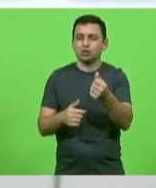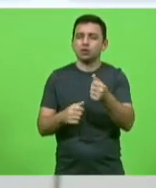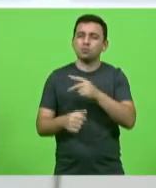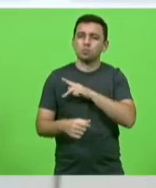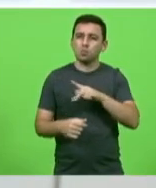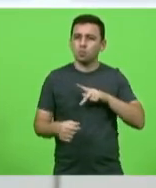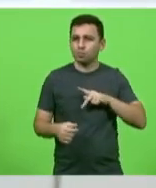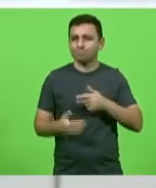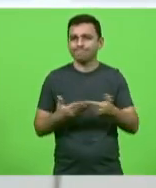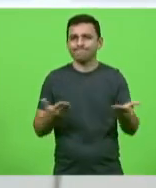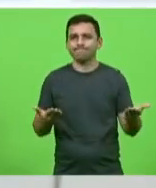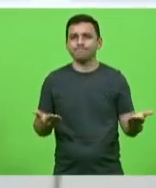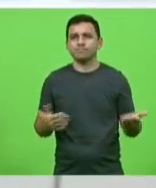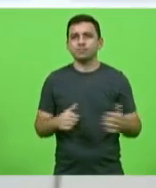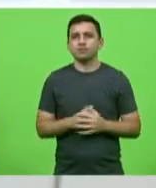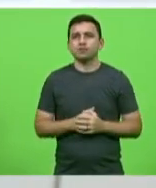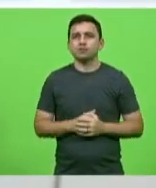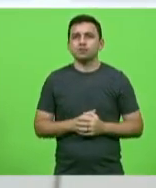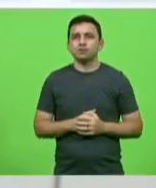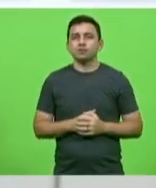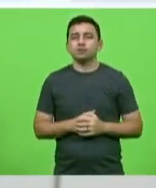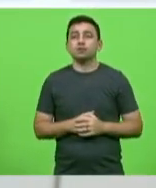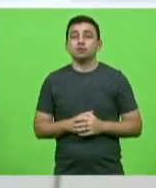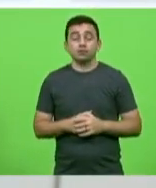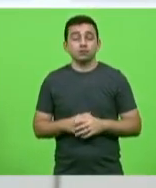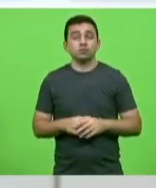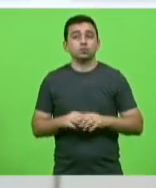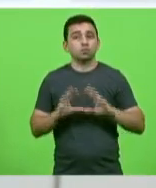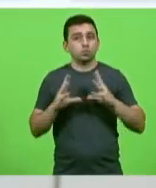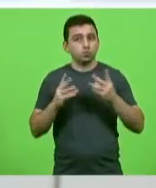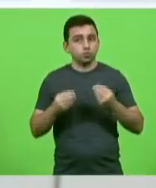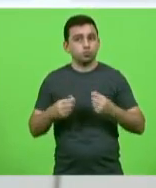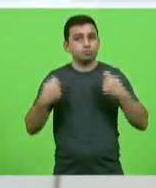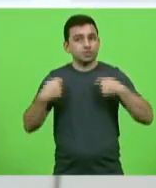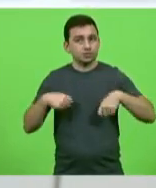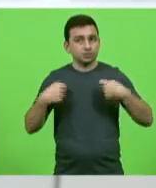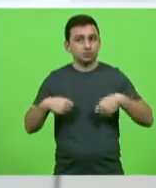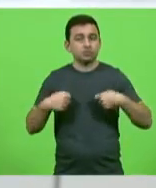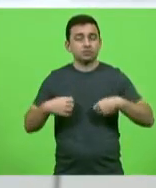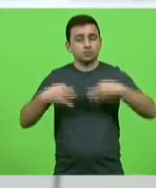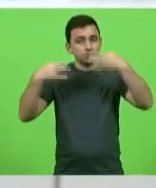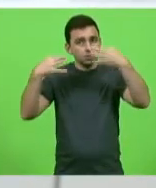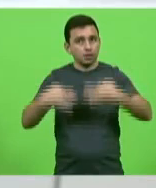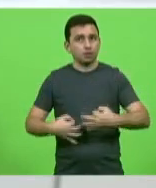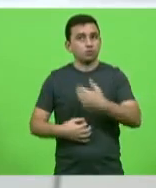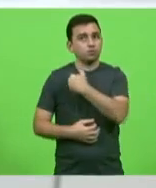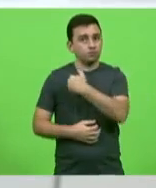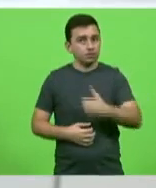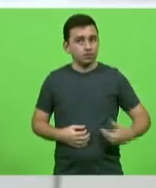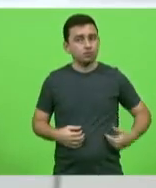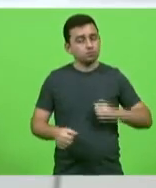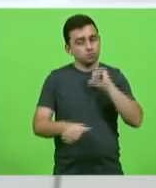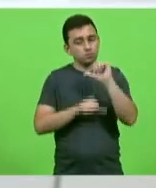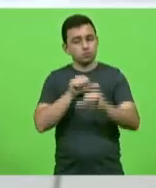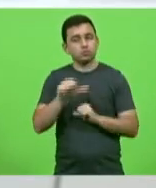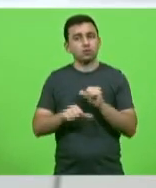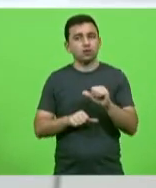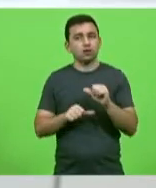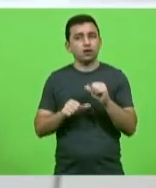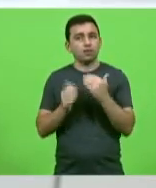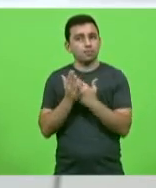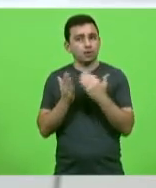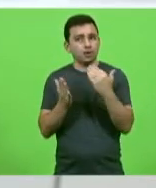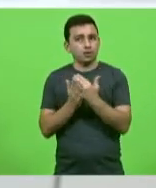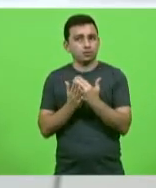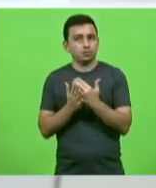é um gente depois que a postura dos governantes seja arrebentada E adequada e sobretudo